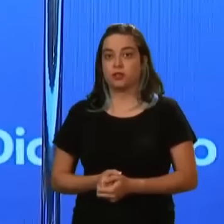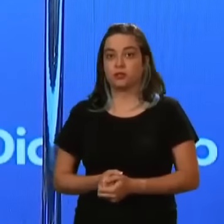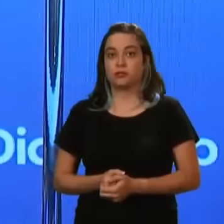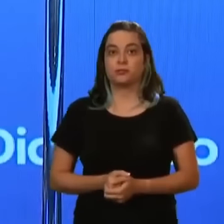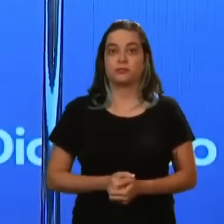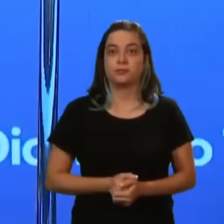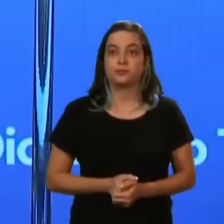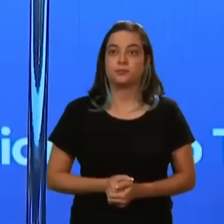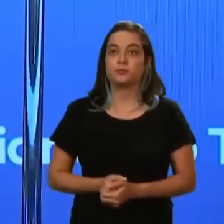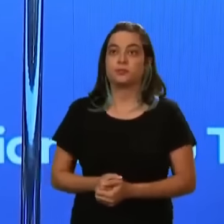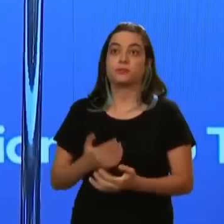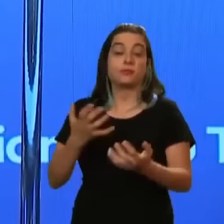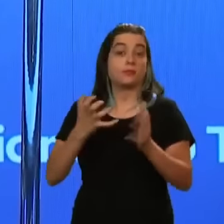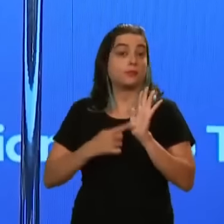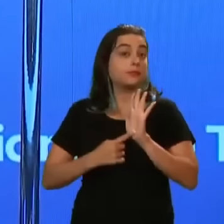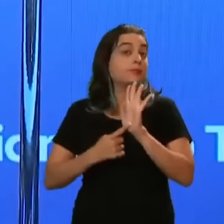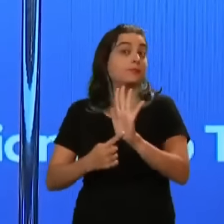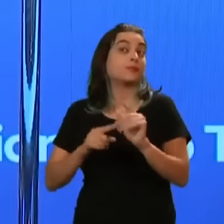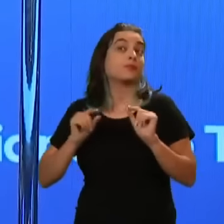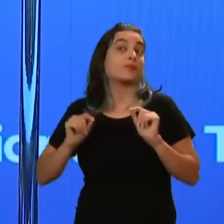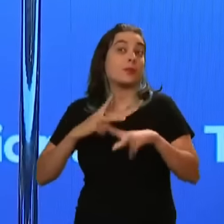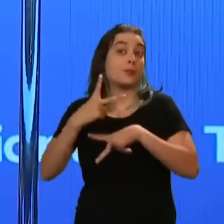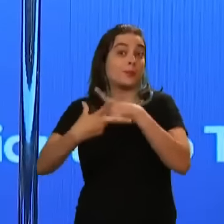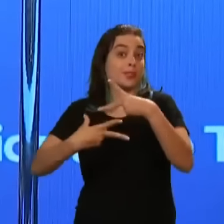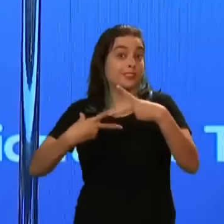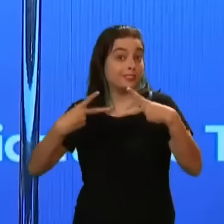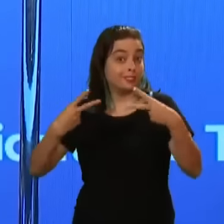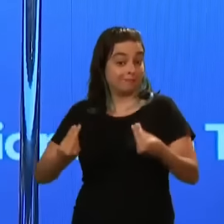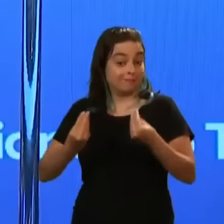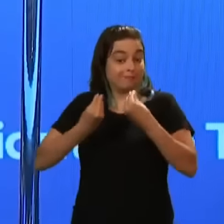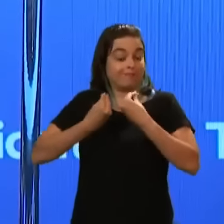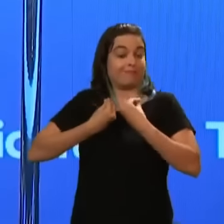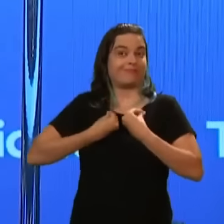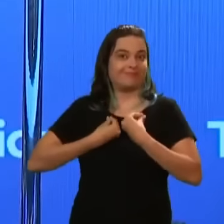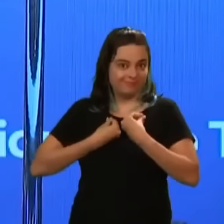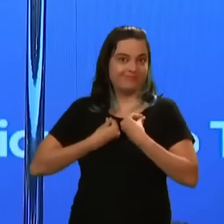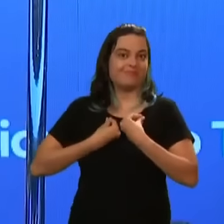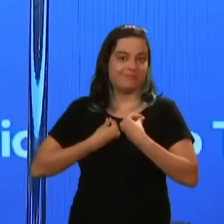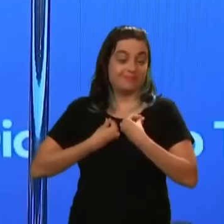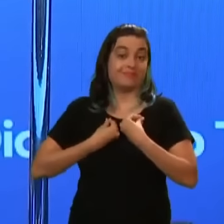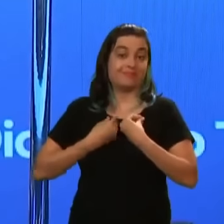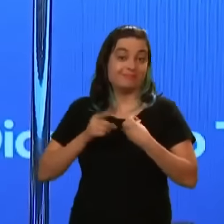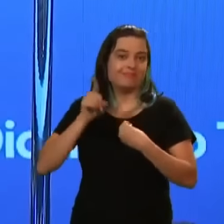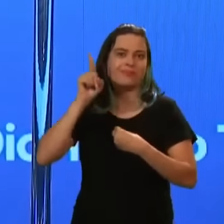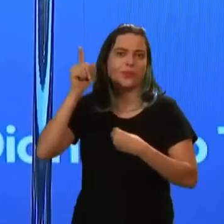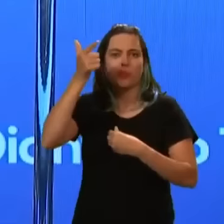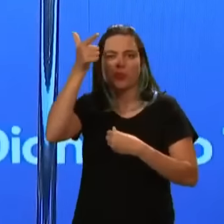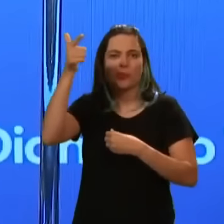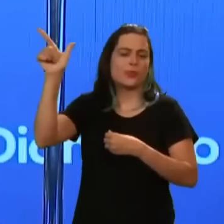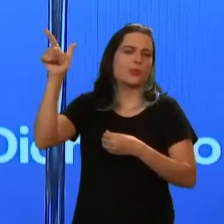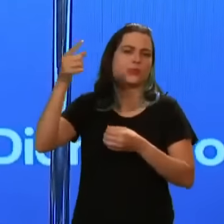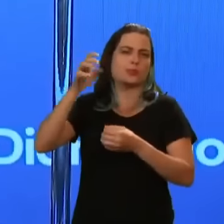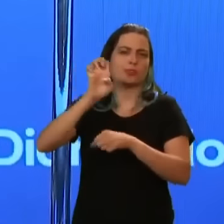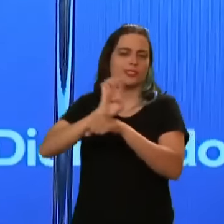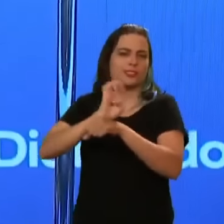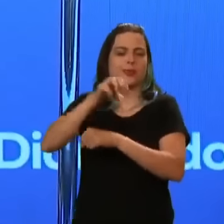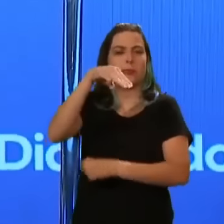vocês esse presente que eu ganhei, que veio lá do Mato Grosso do Sul,